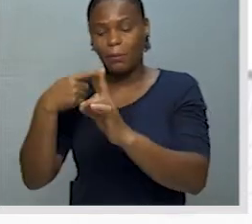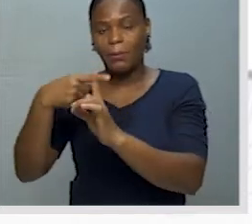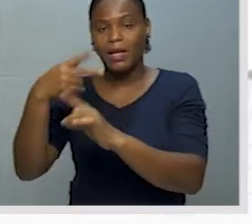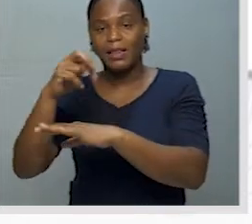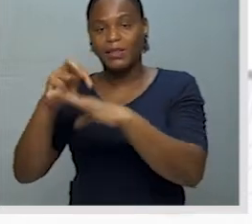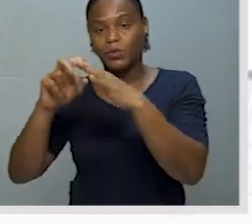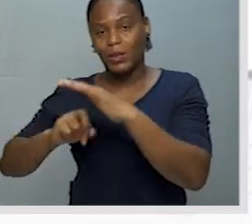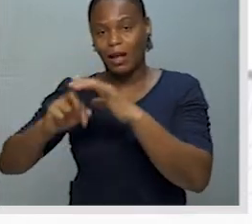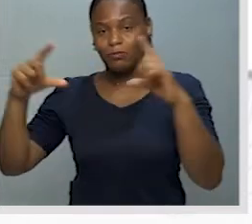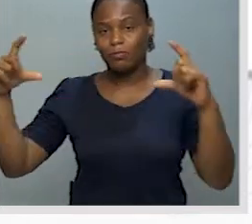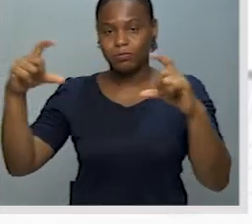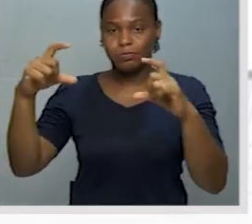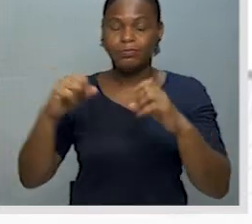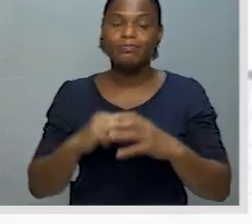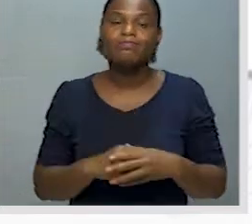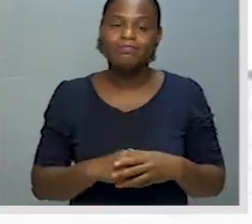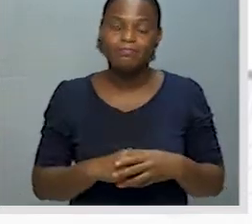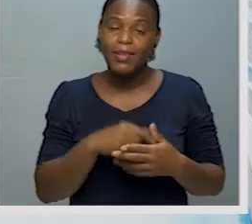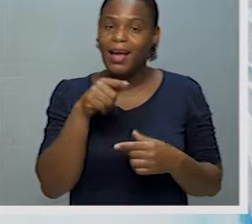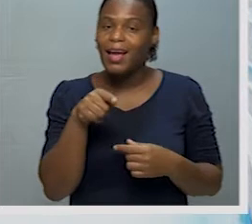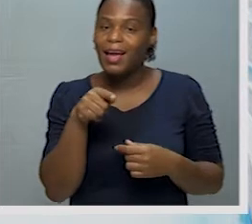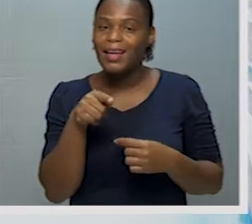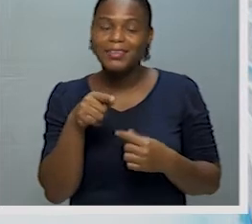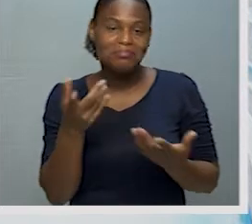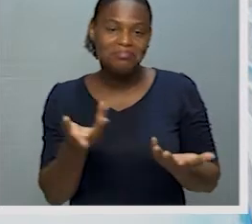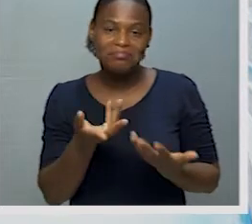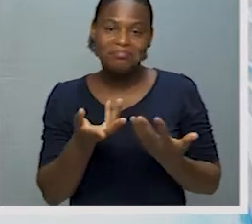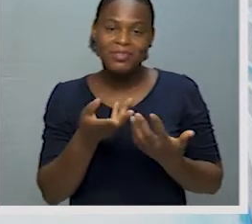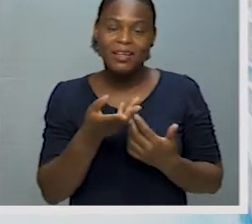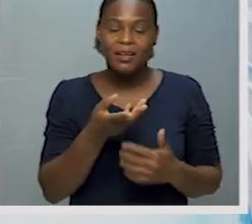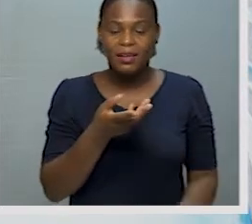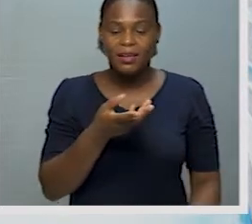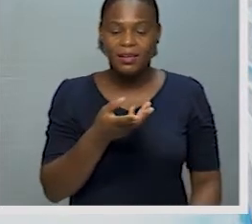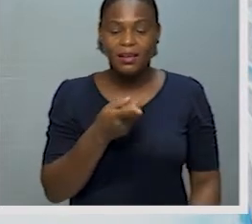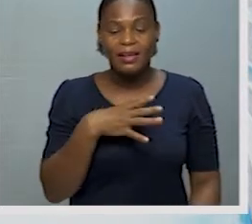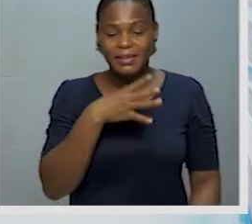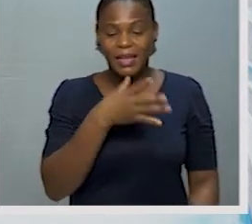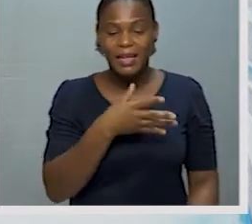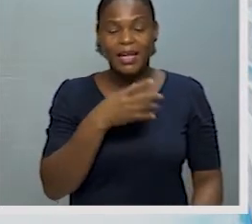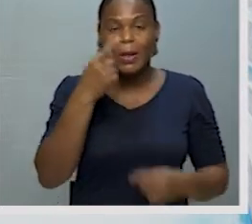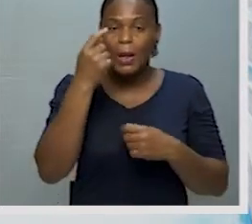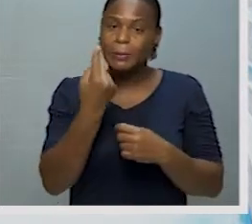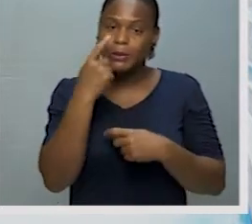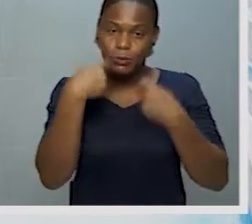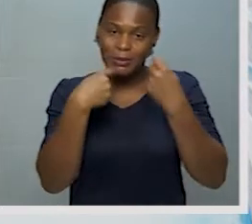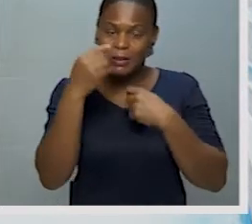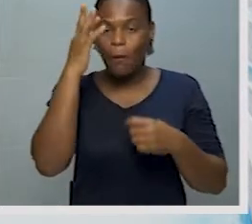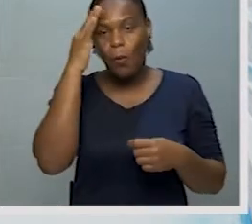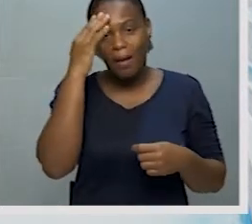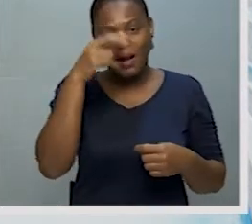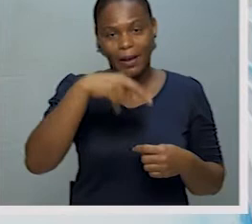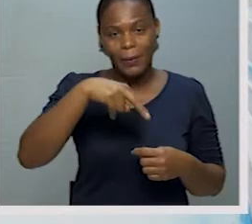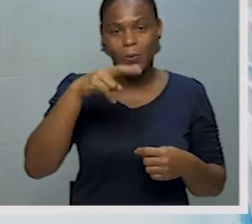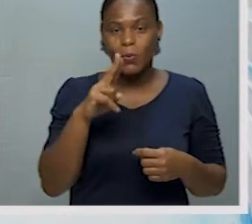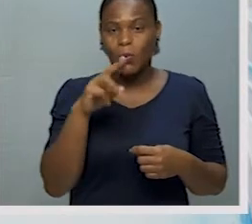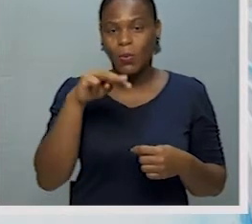mais 3/8. Isso é nada mais, nada menos do que uma expressão